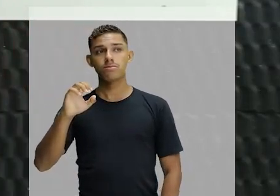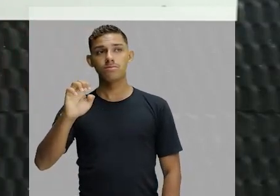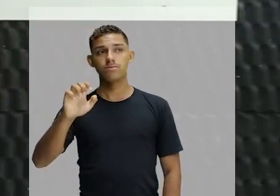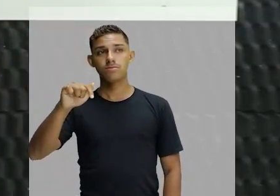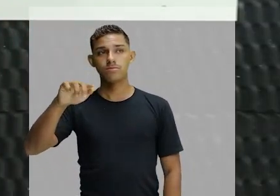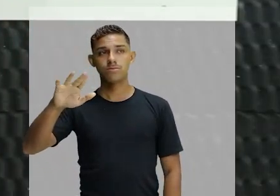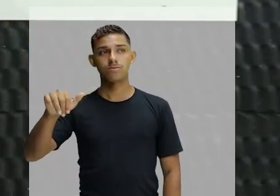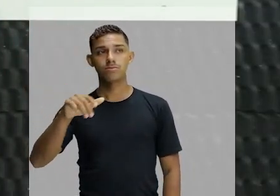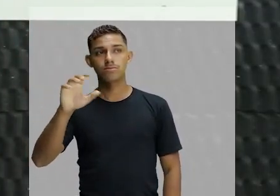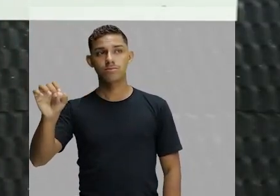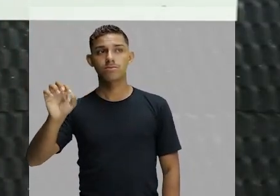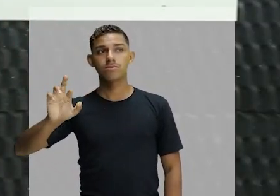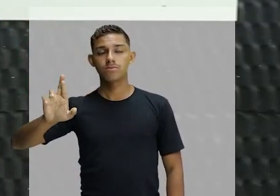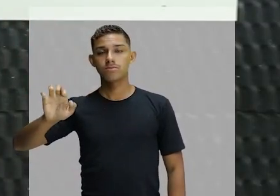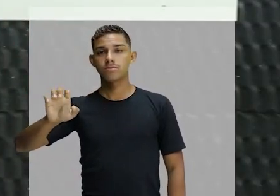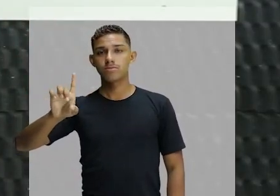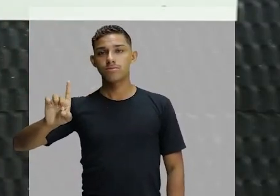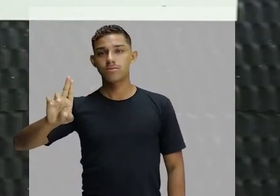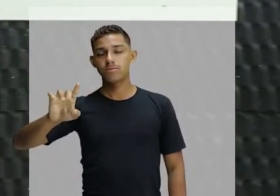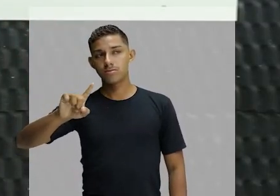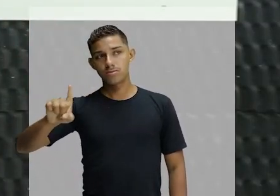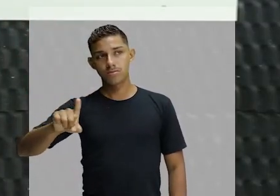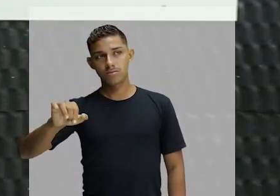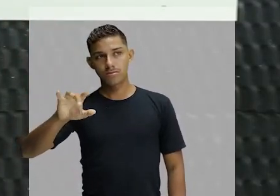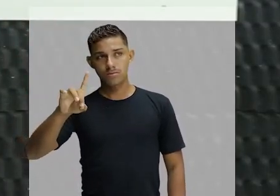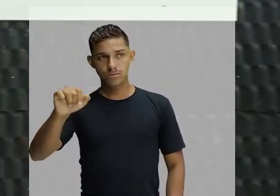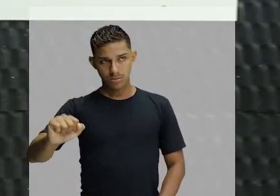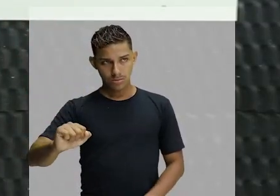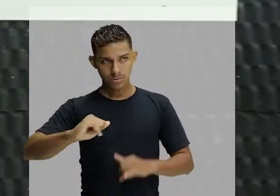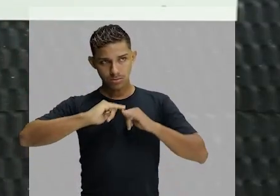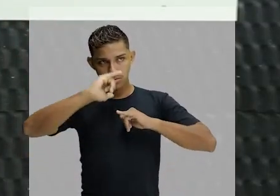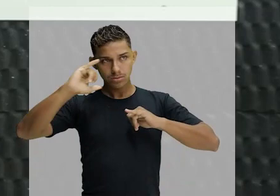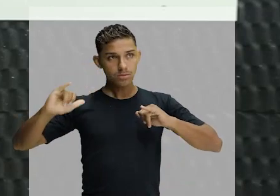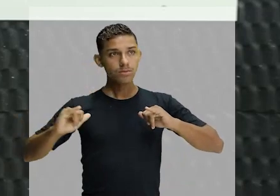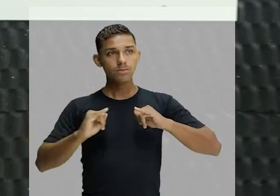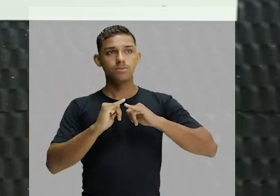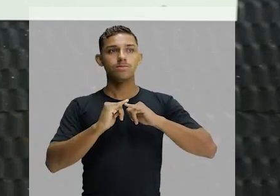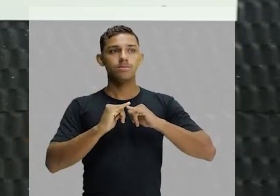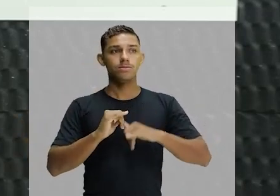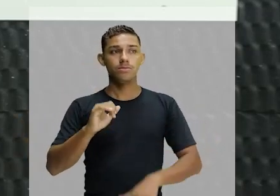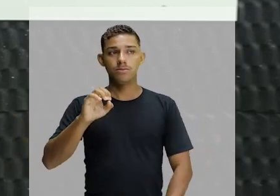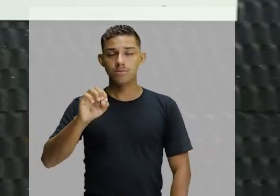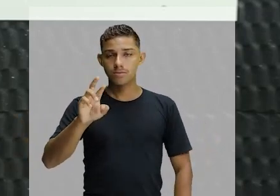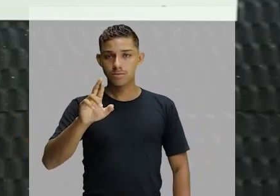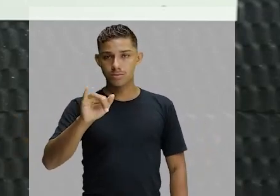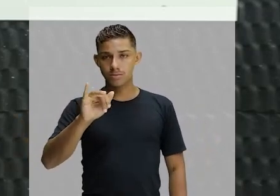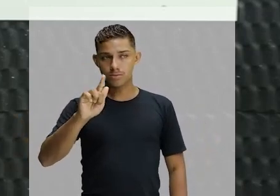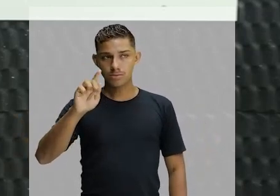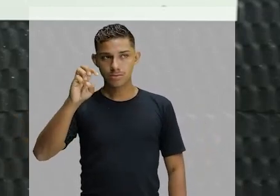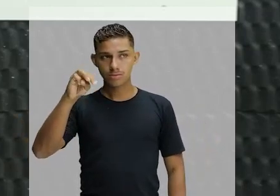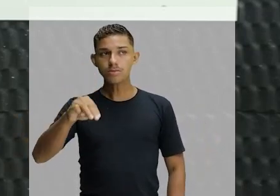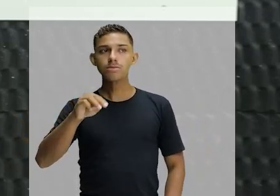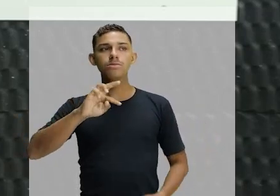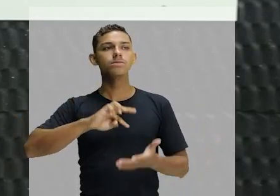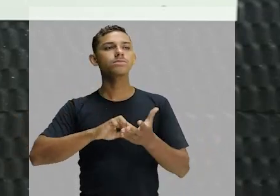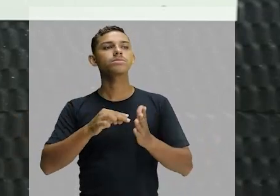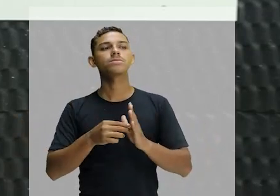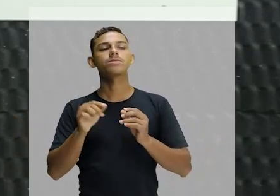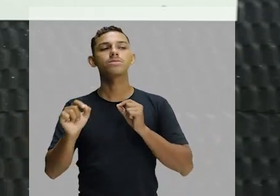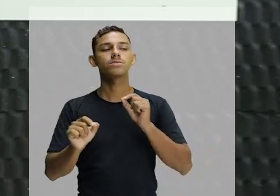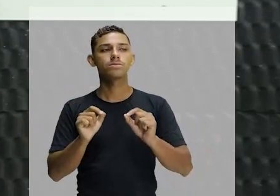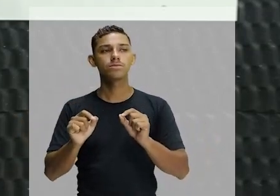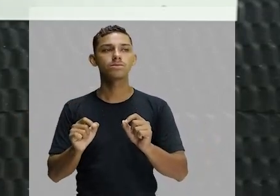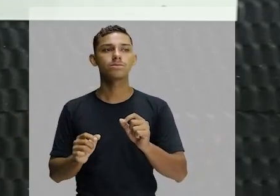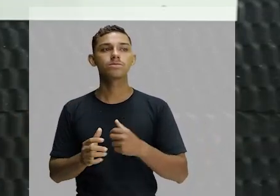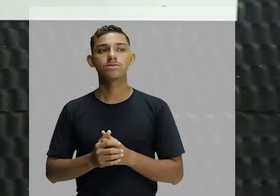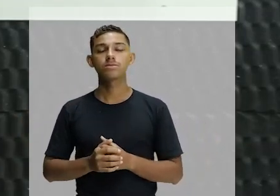Quem que é a origem? Origem é o ponto O de coordenada 0, 0. Tá? Ele passa pela